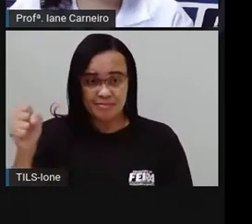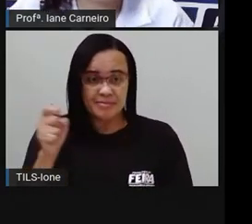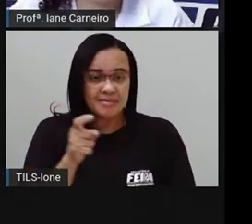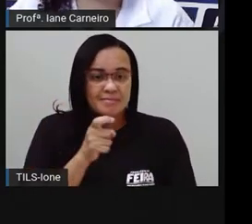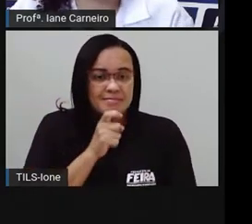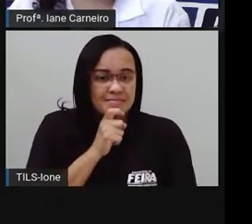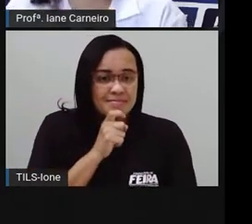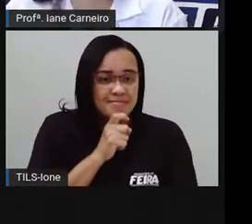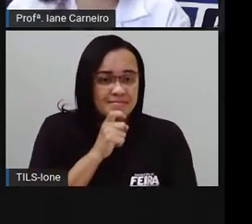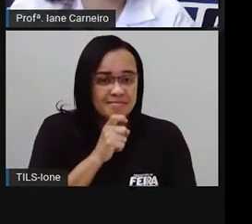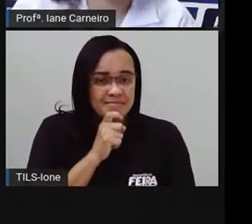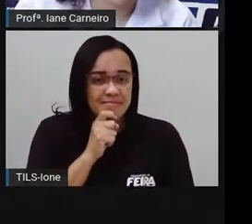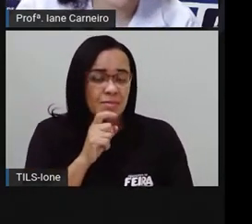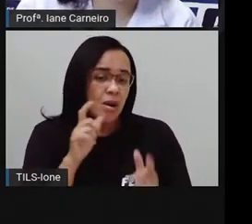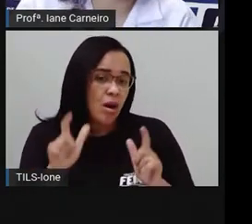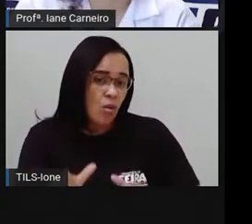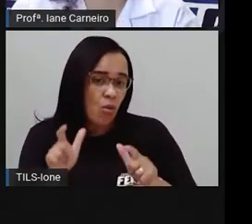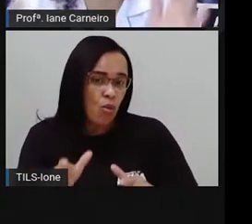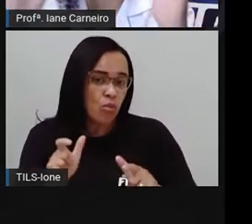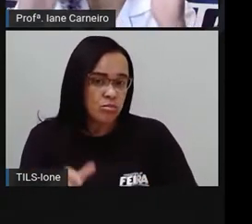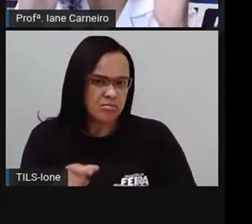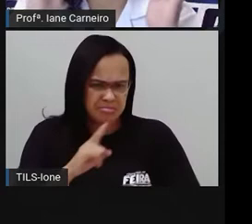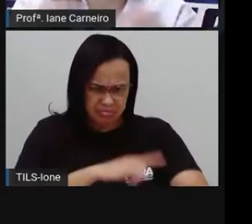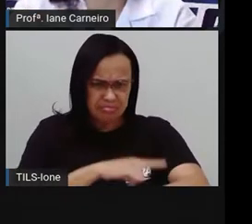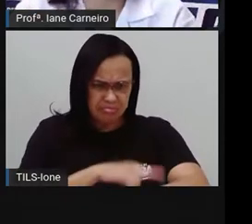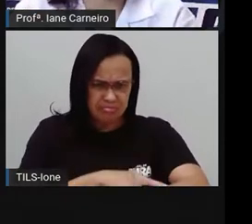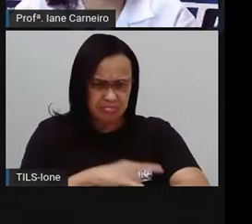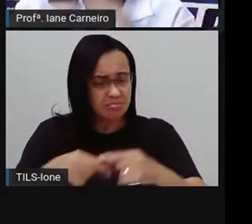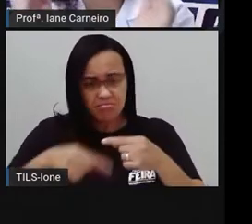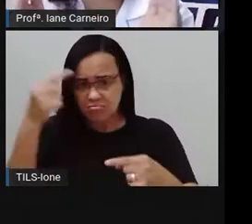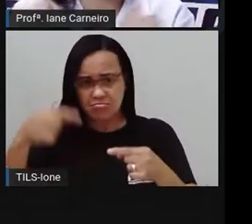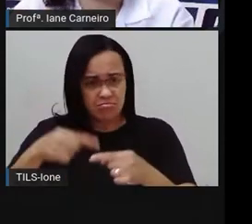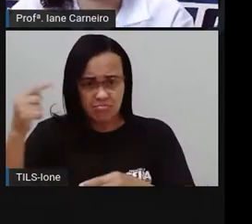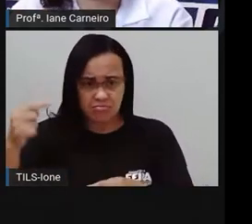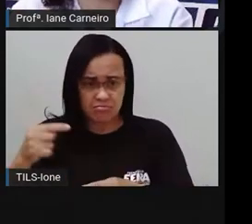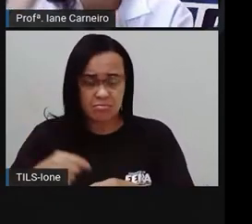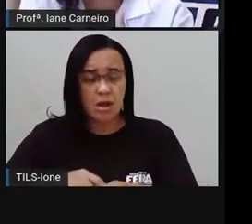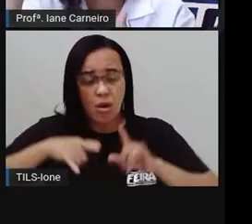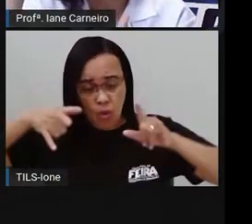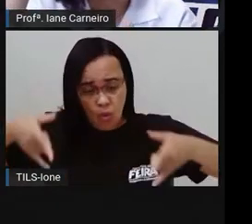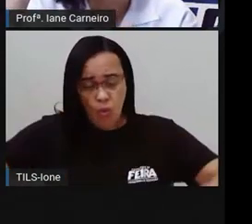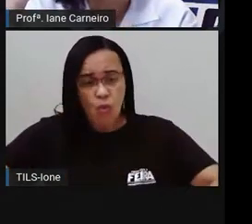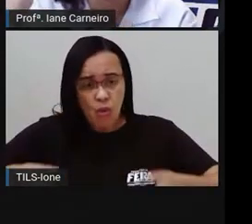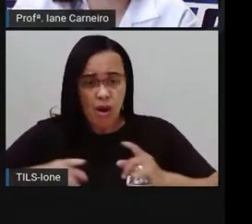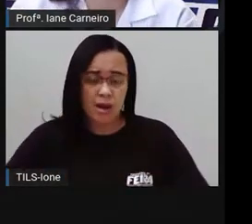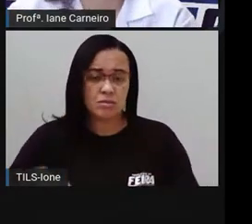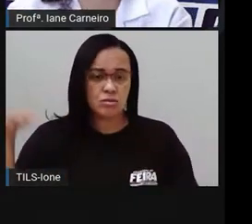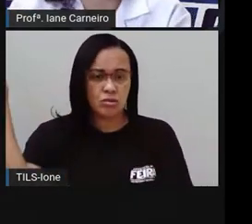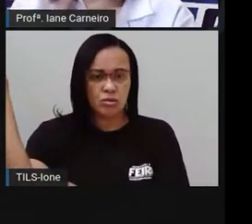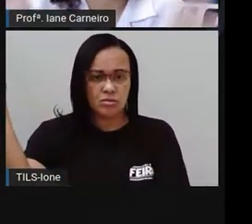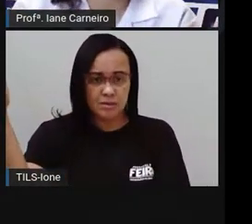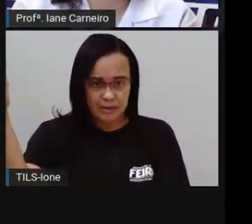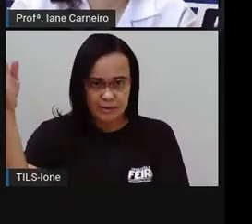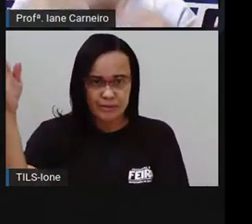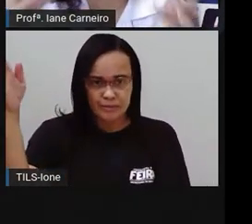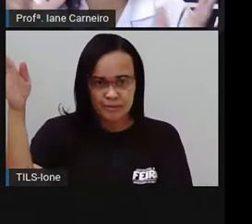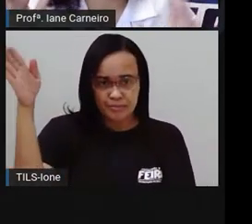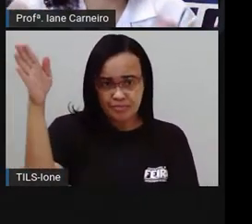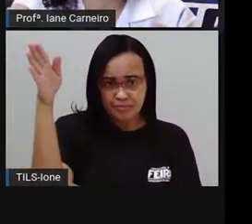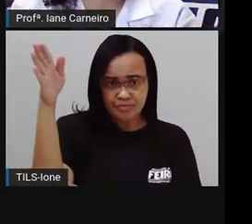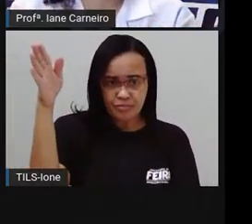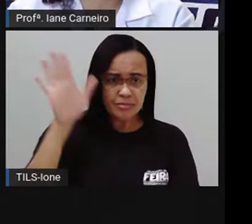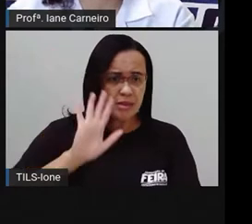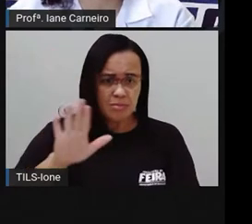Uma geladeira no quarto, só se for um quarto de hotel, né? Que aí tem o frigobar pequenininho, que é uma geladeira pequenininha. Só é para